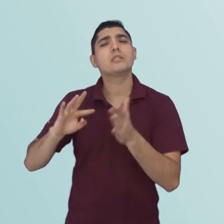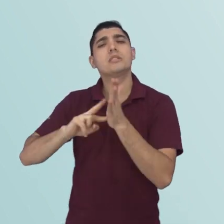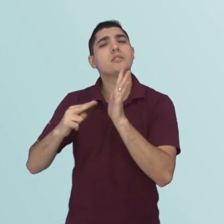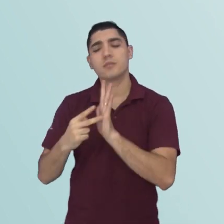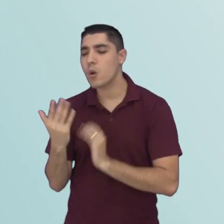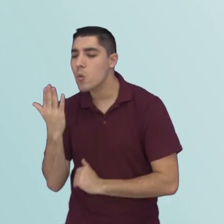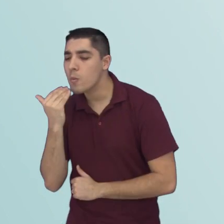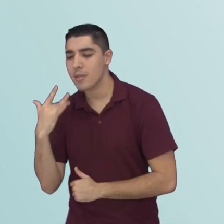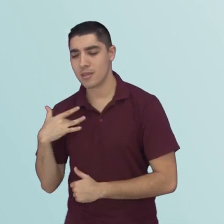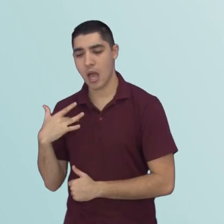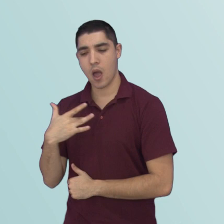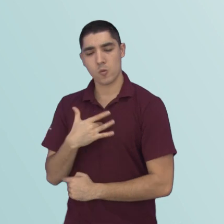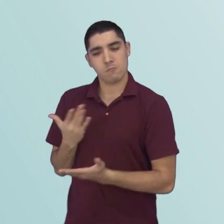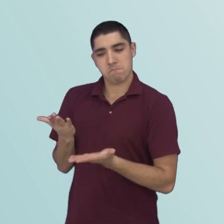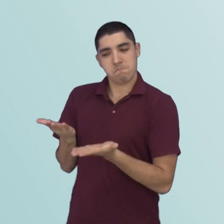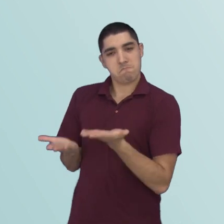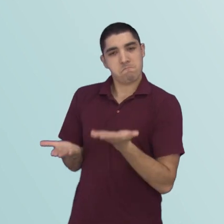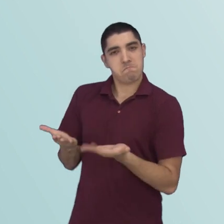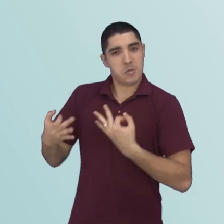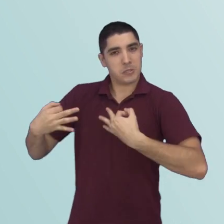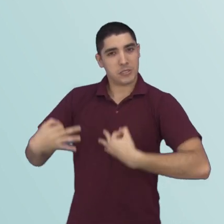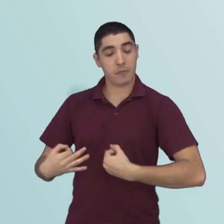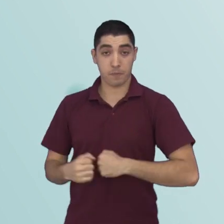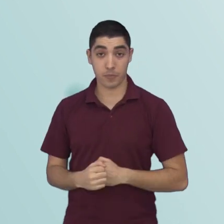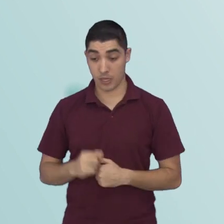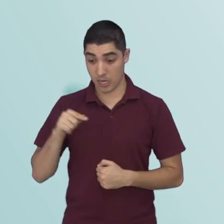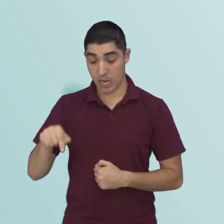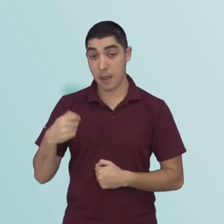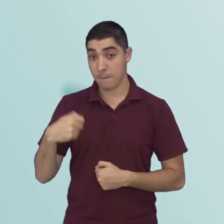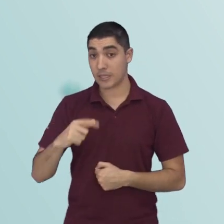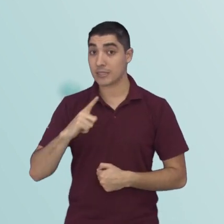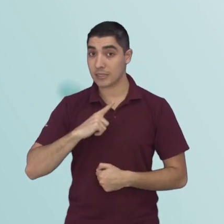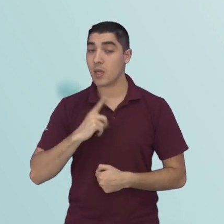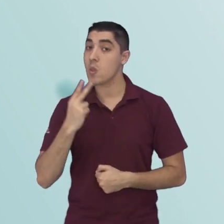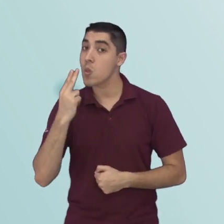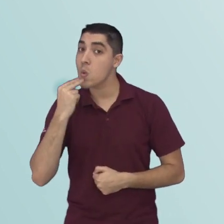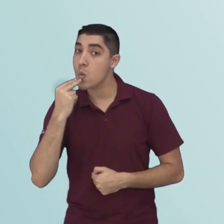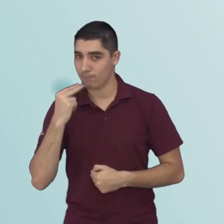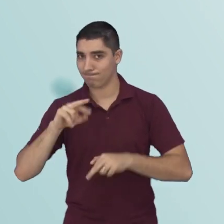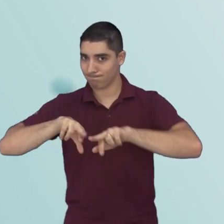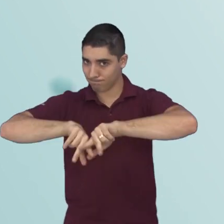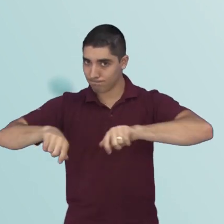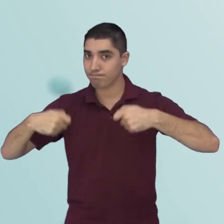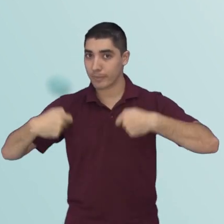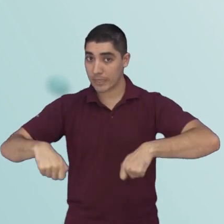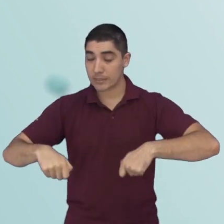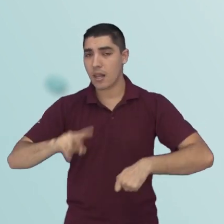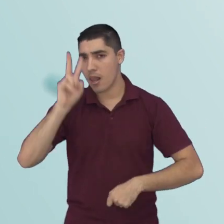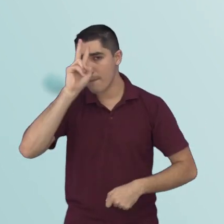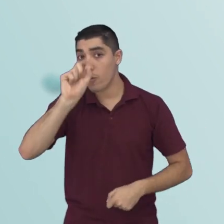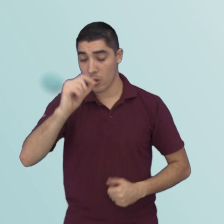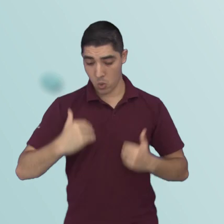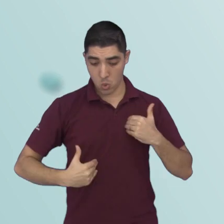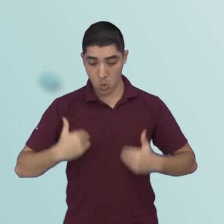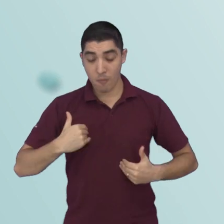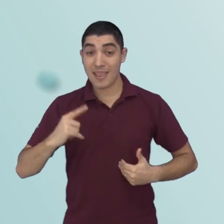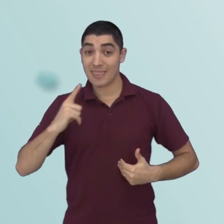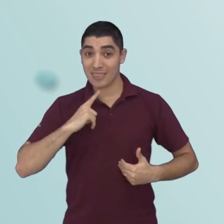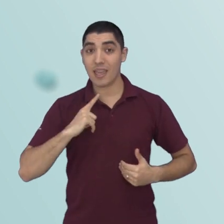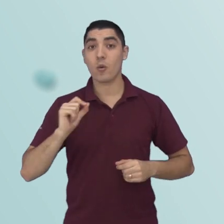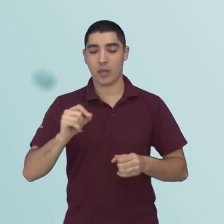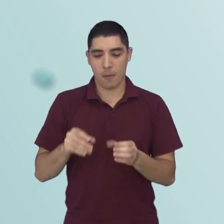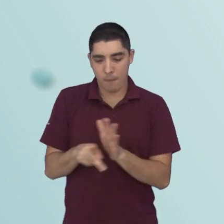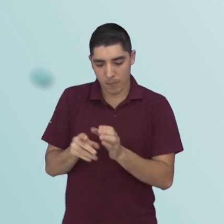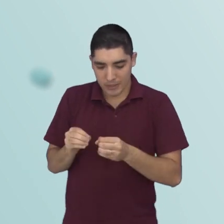alimentação saudável equilibrada ela precisa contemplar vários nutrientes lembre-se que o seu corpo é formado